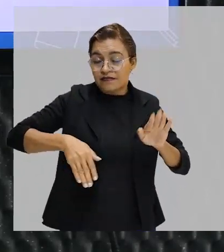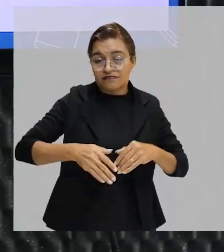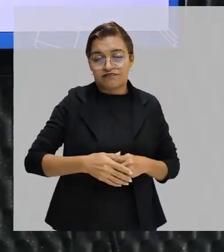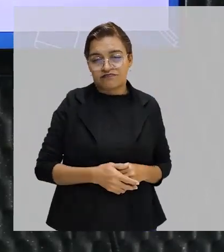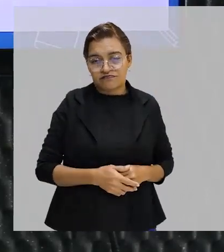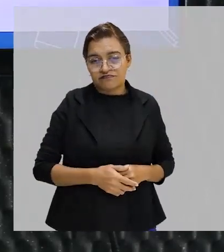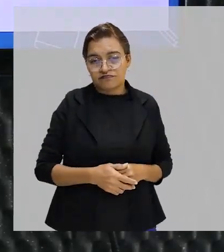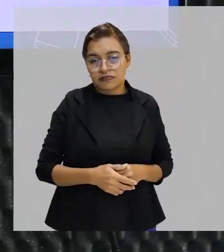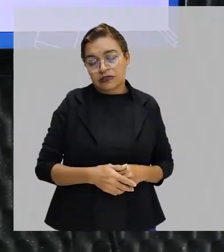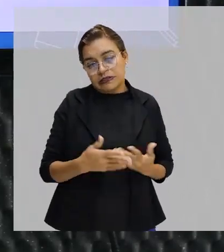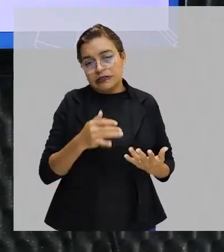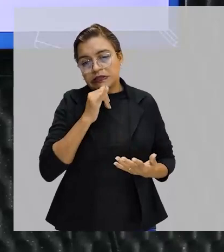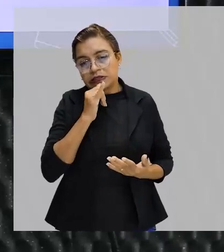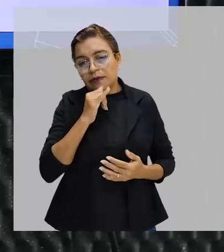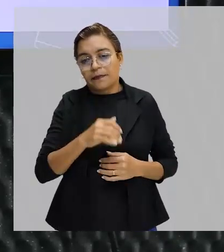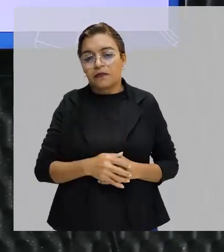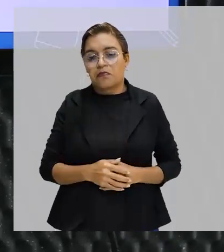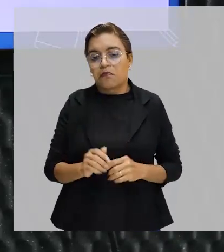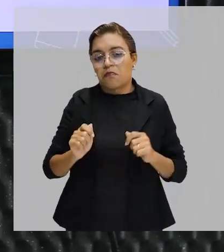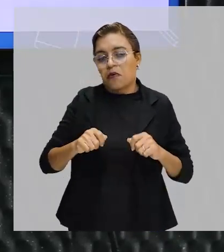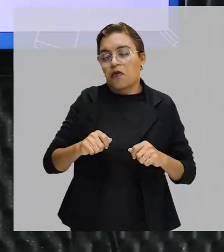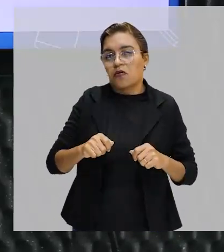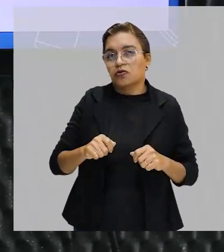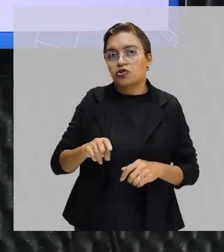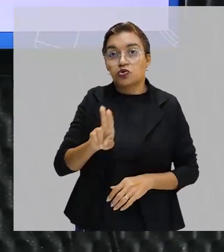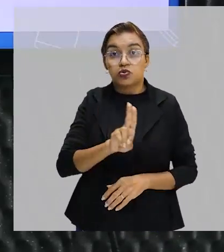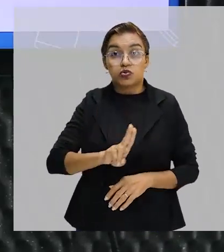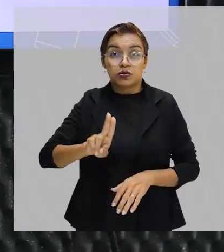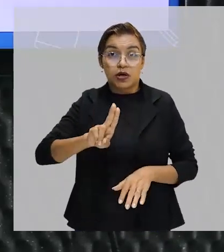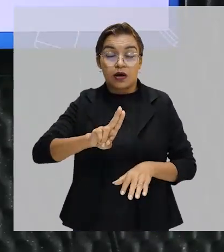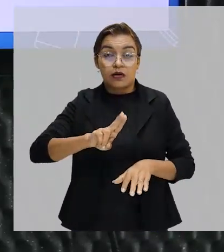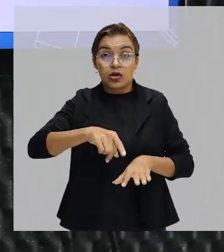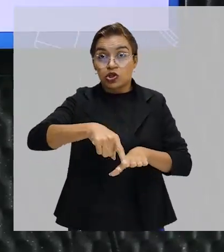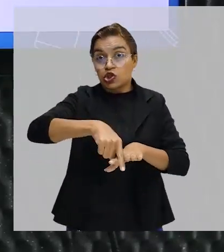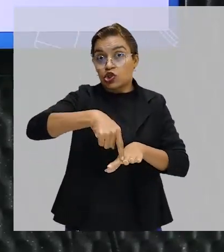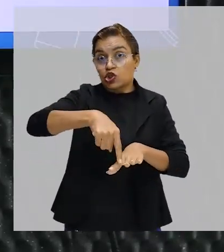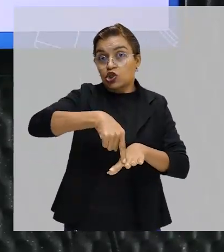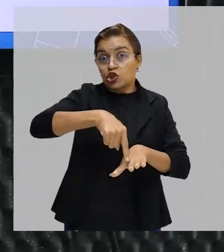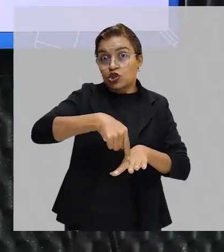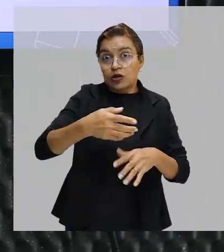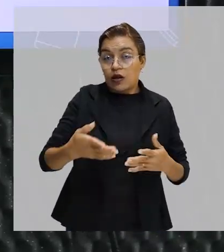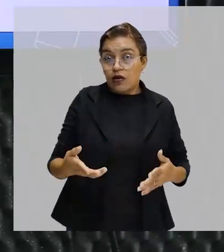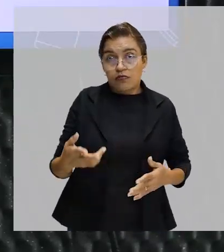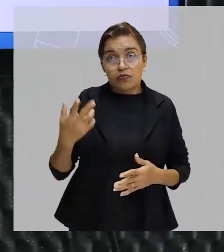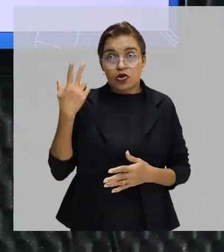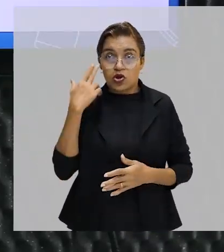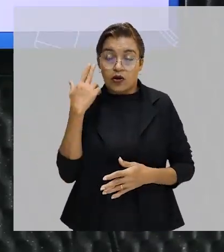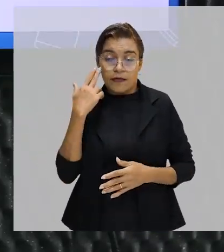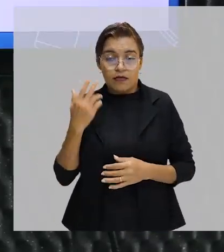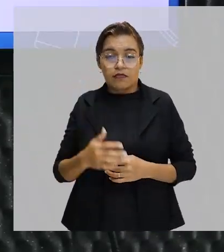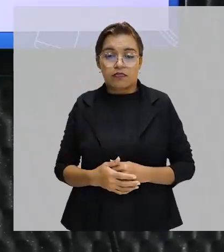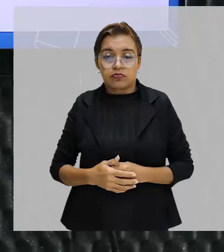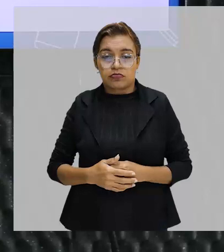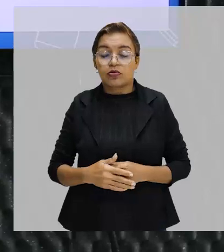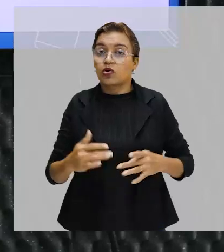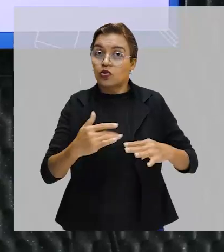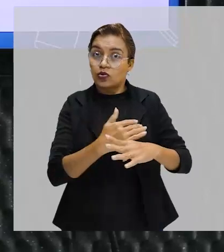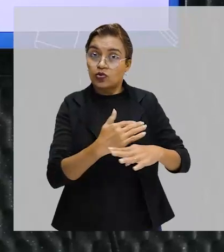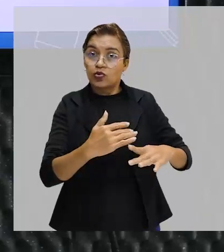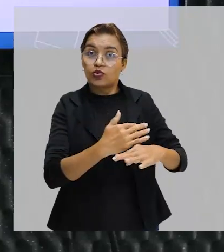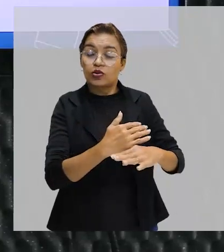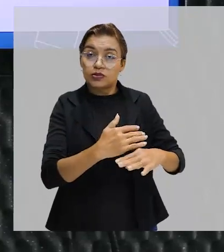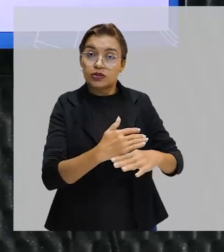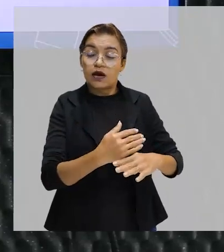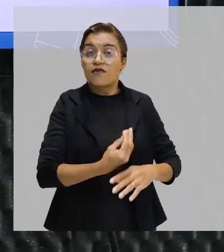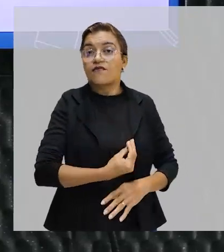no sentido figurado, que seria do mundo do trabalho para o mundo do lazer na praia. Então, dá para viver na cidade com um